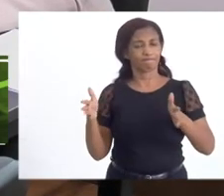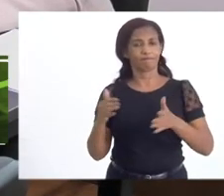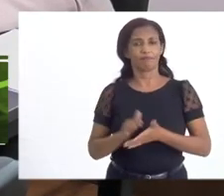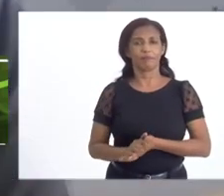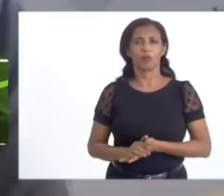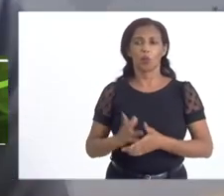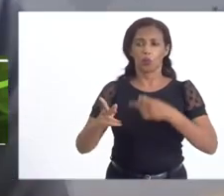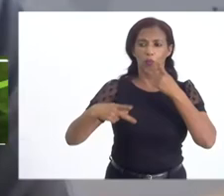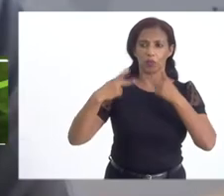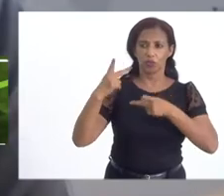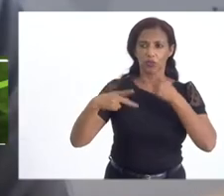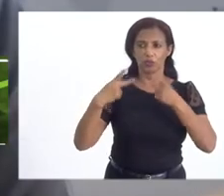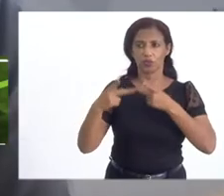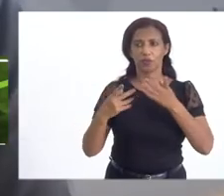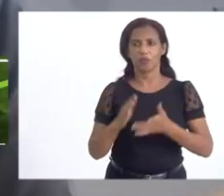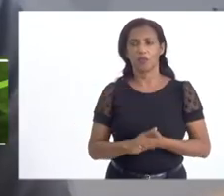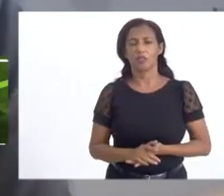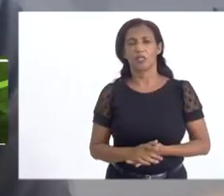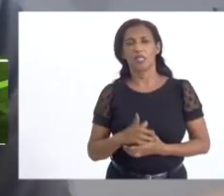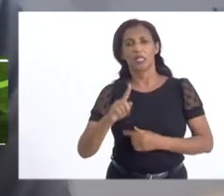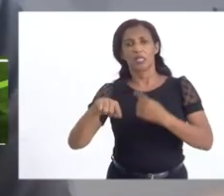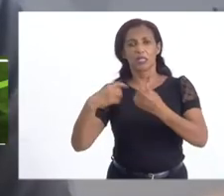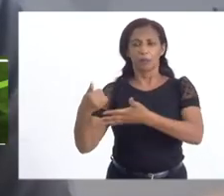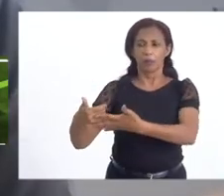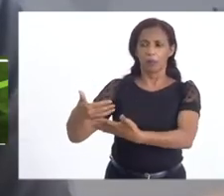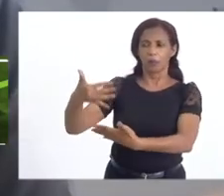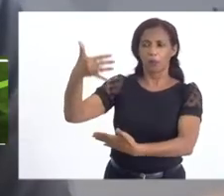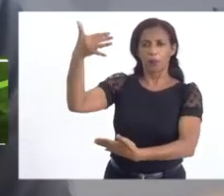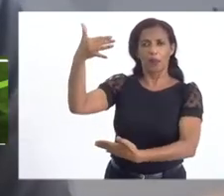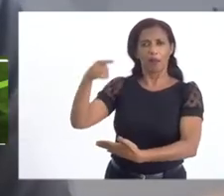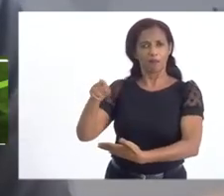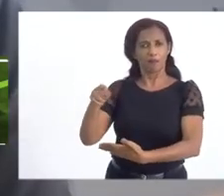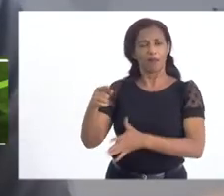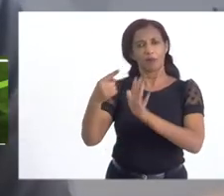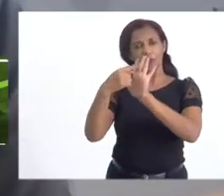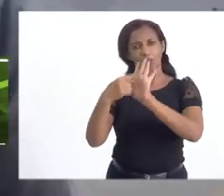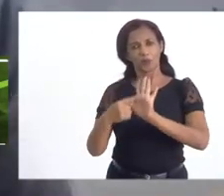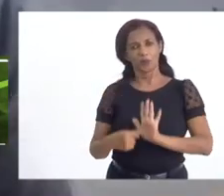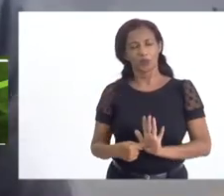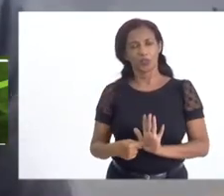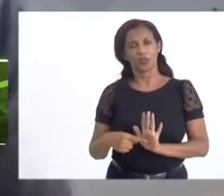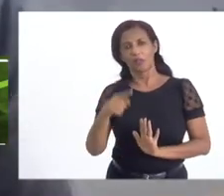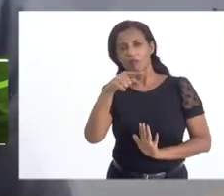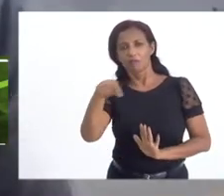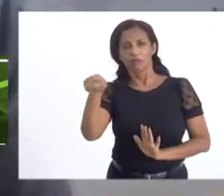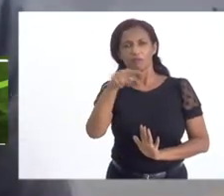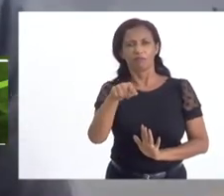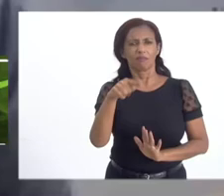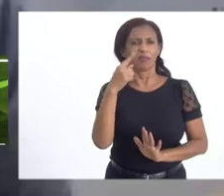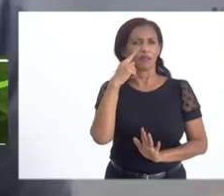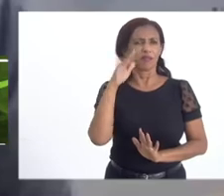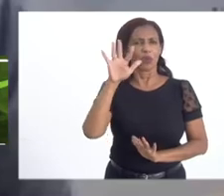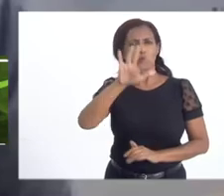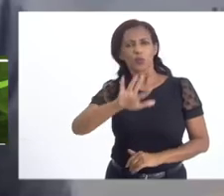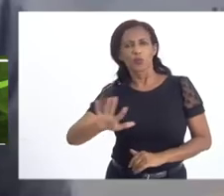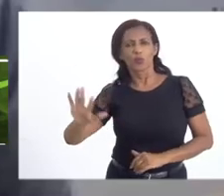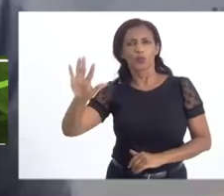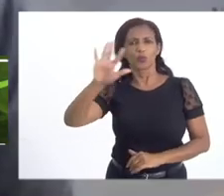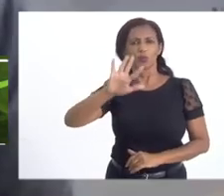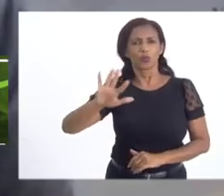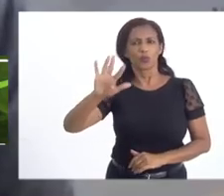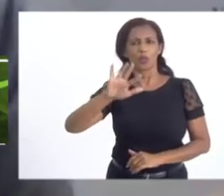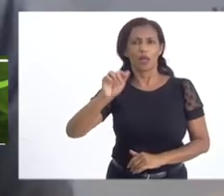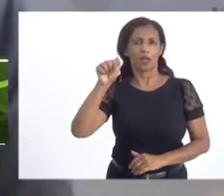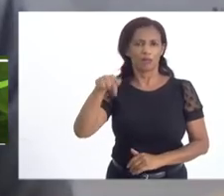algumas palavras e depois tem alguns slides aqui, uma apresentação para passar, atualizando vocês um pouco sobre o cenário